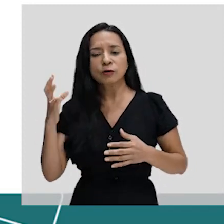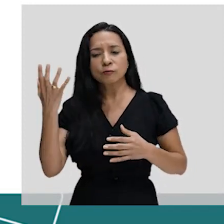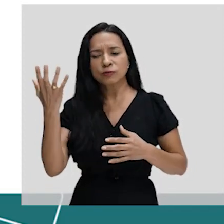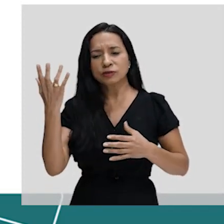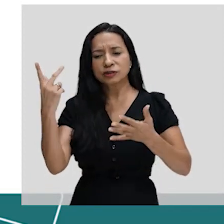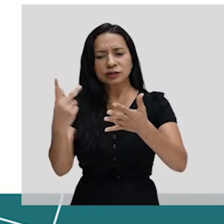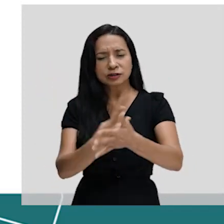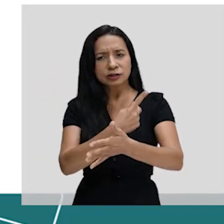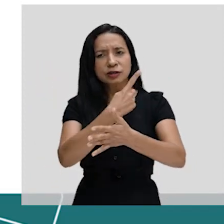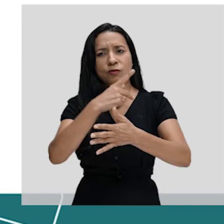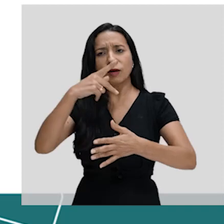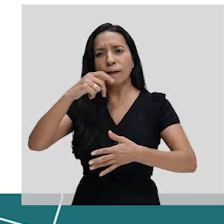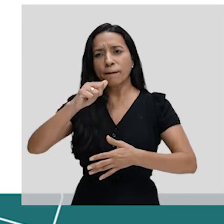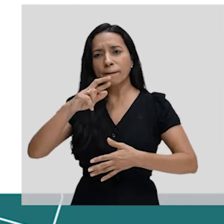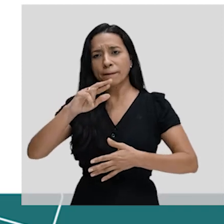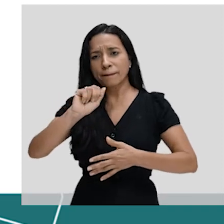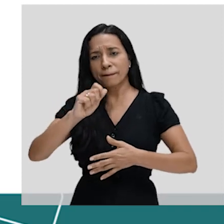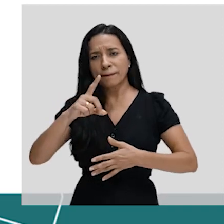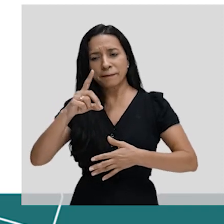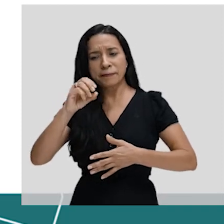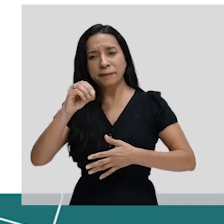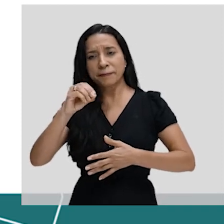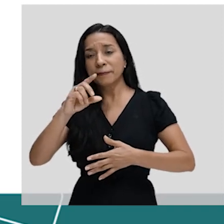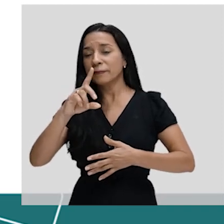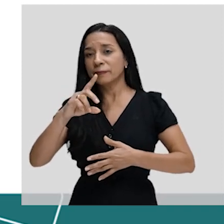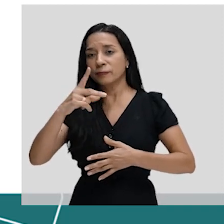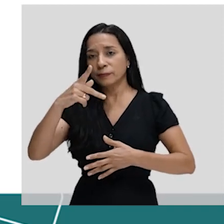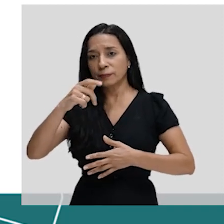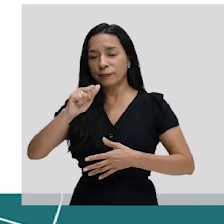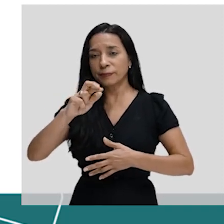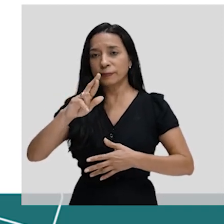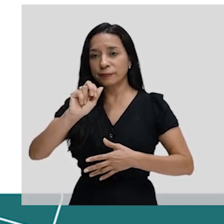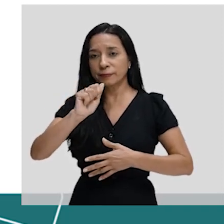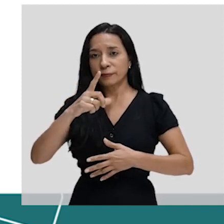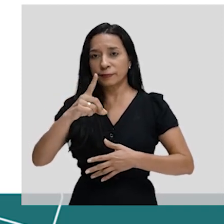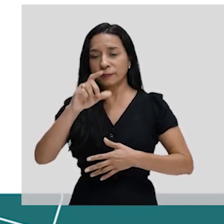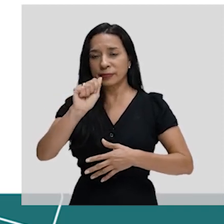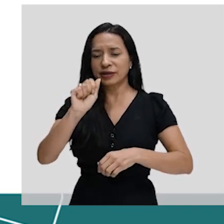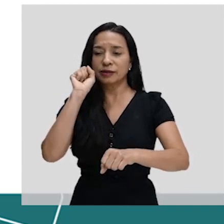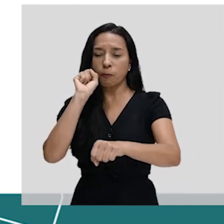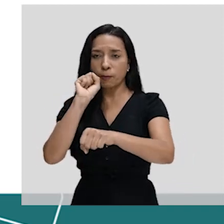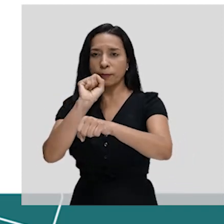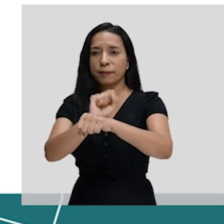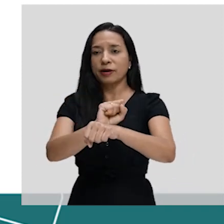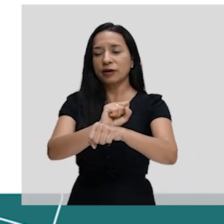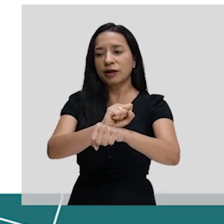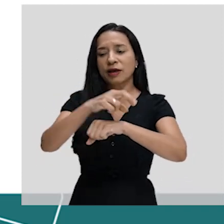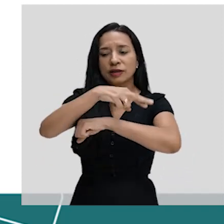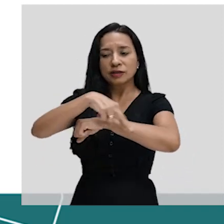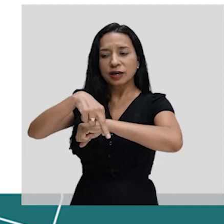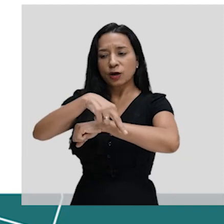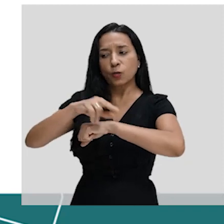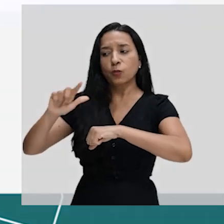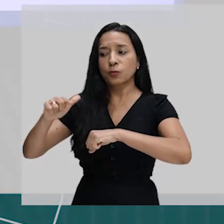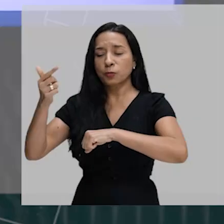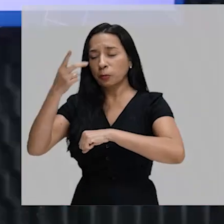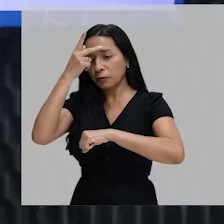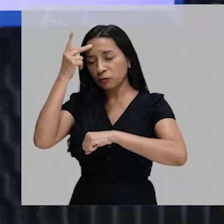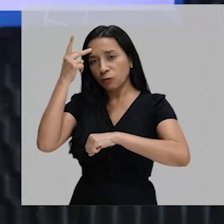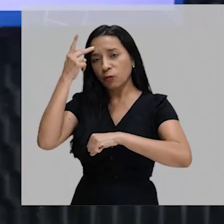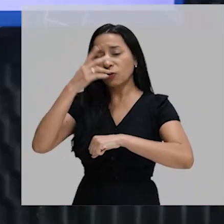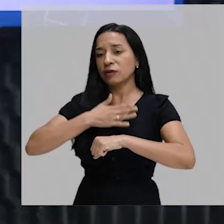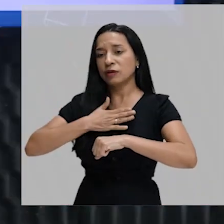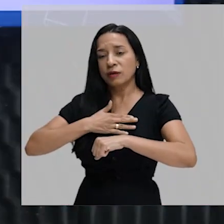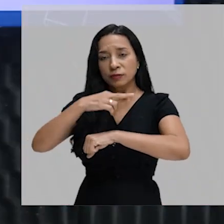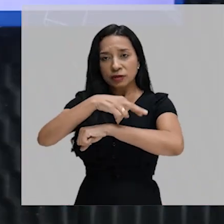uma parada lá na minha rua. Aconteceu uma parada lá na rua de fulano de tal. E aí você